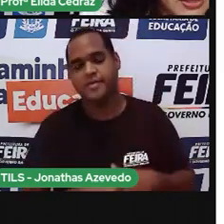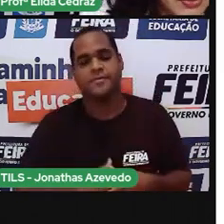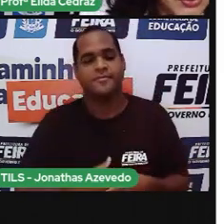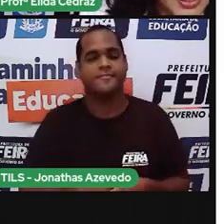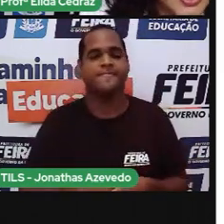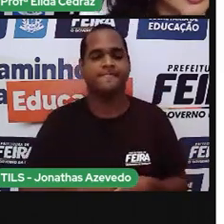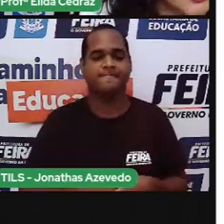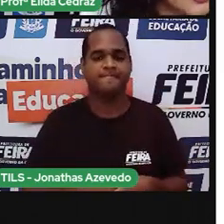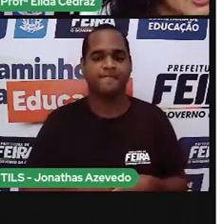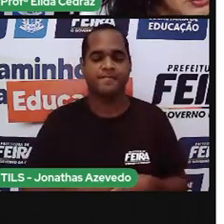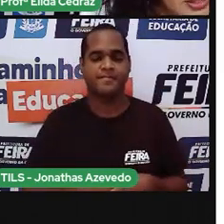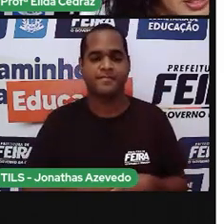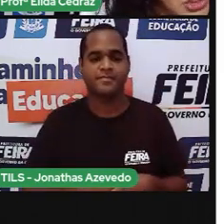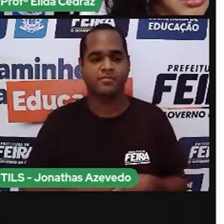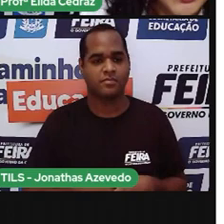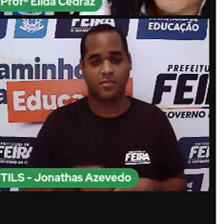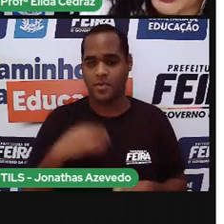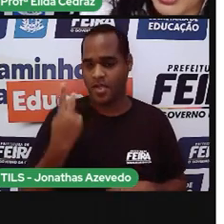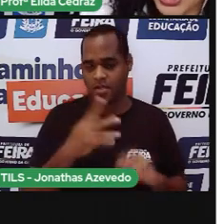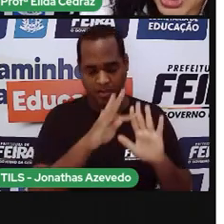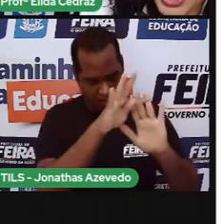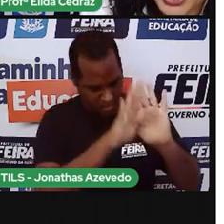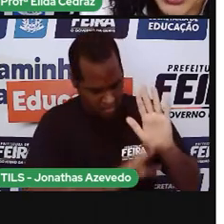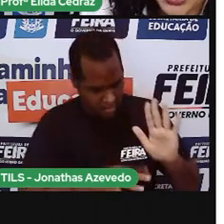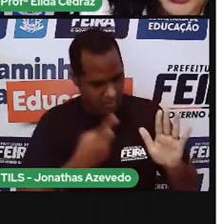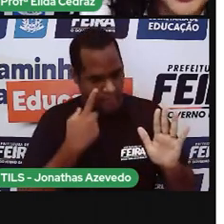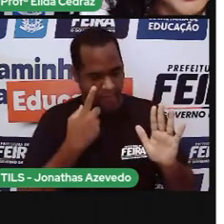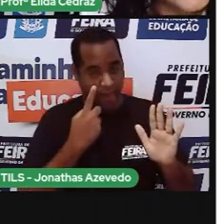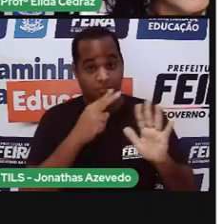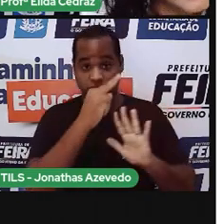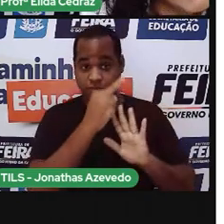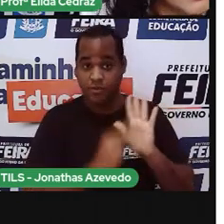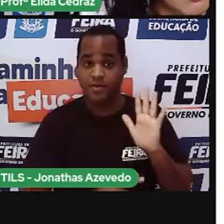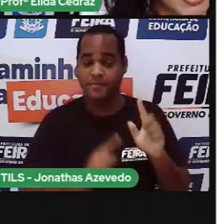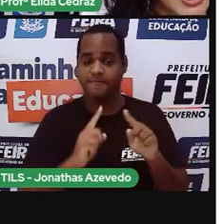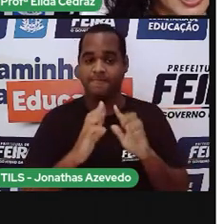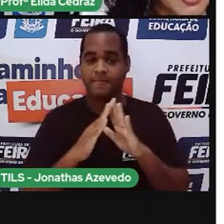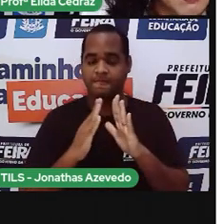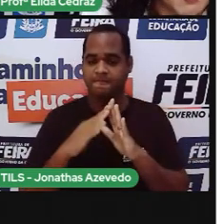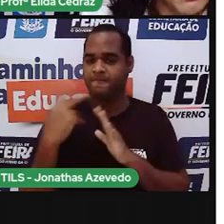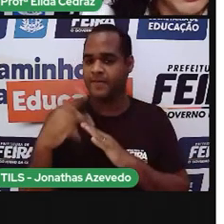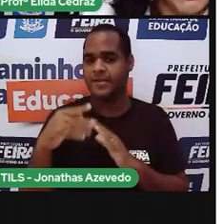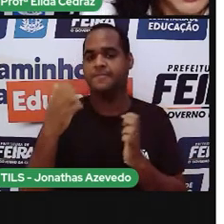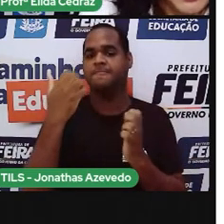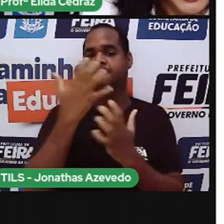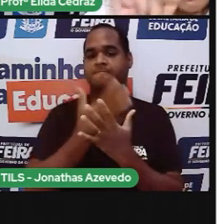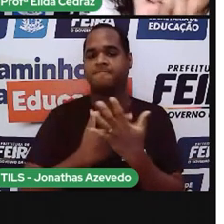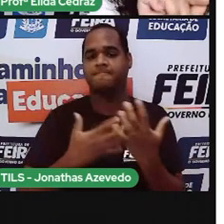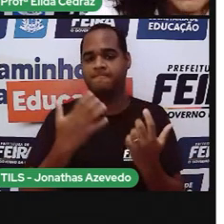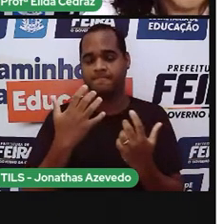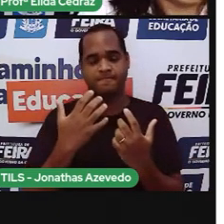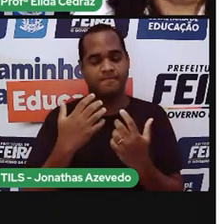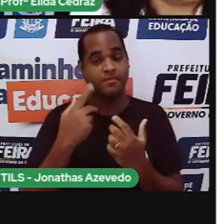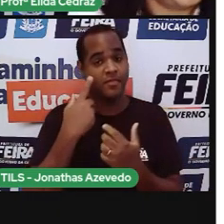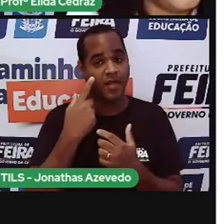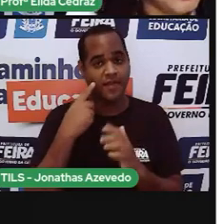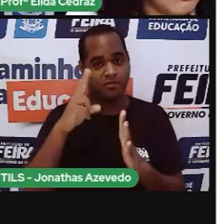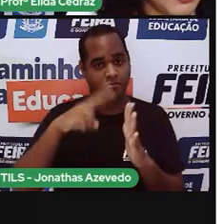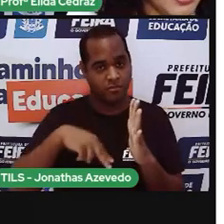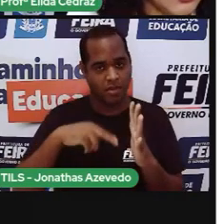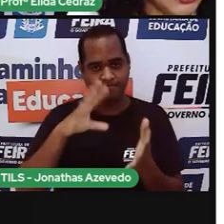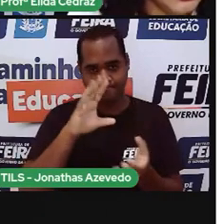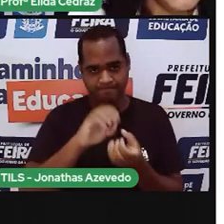E vocês vão ter que ler o texto, porque a gente já cantou. Em casa você vai ler para poder fazer